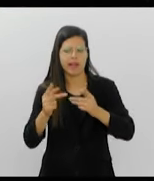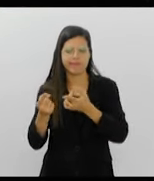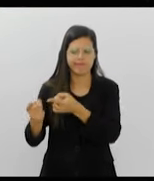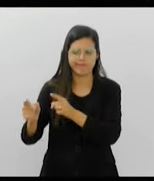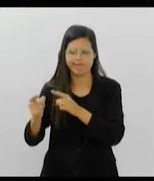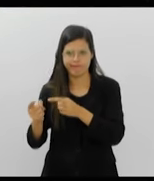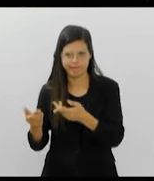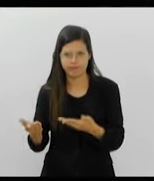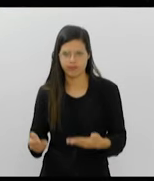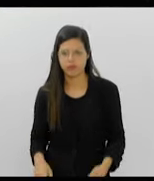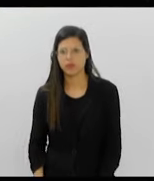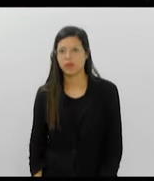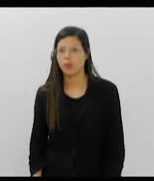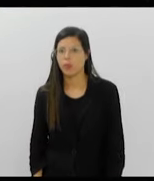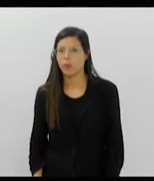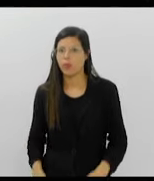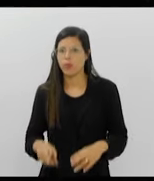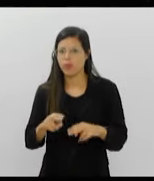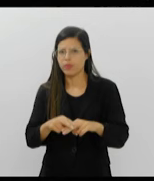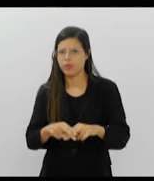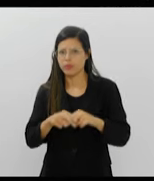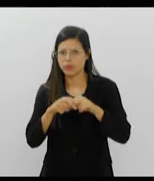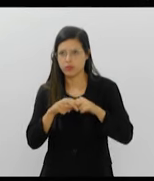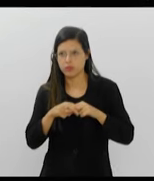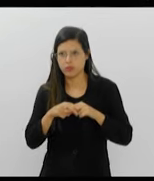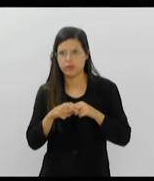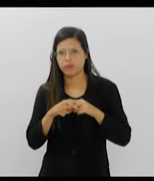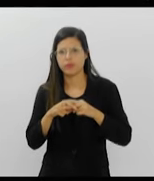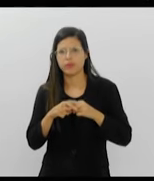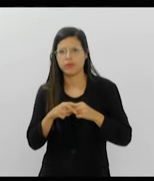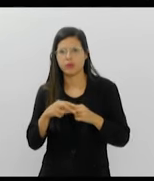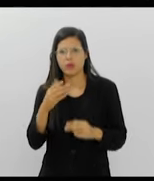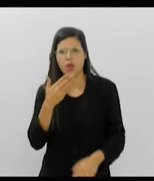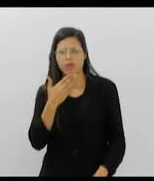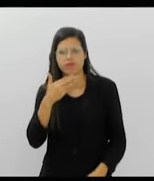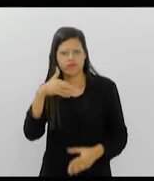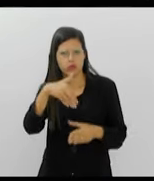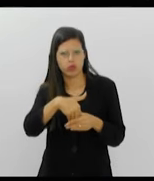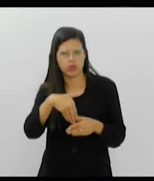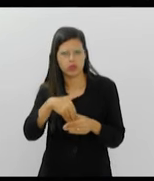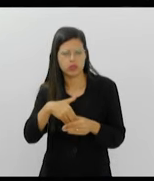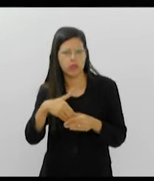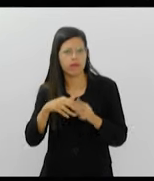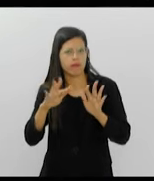Dito isso, a eleição se encerrou domingo.